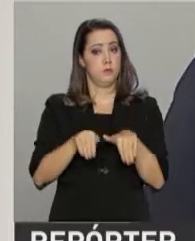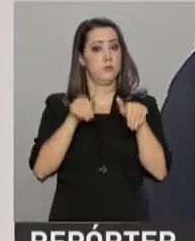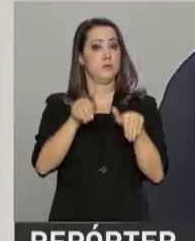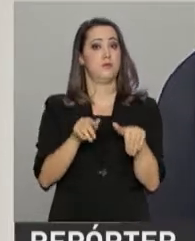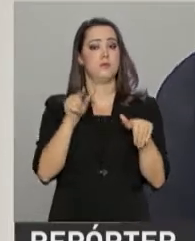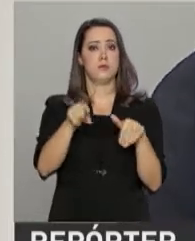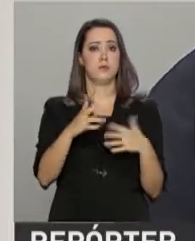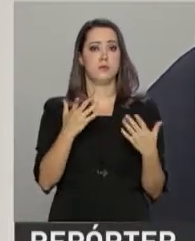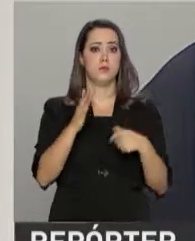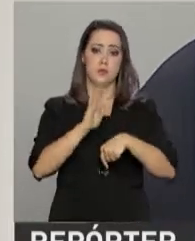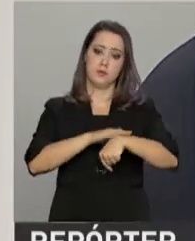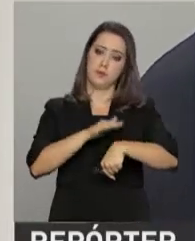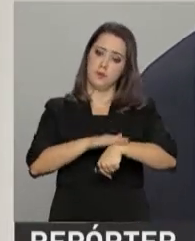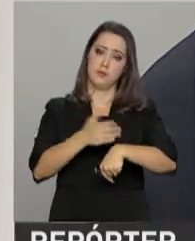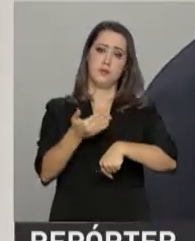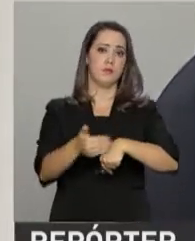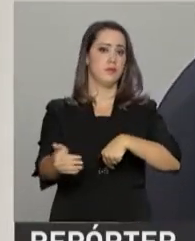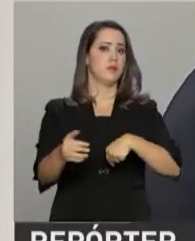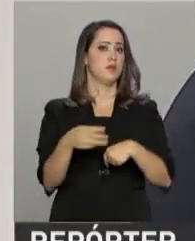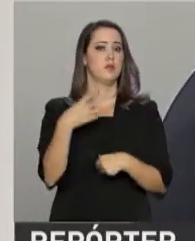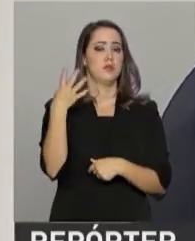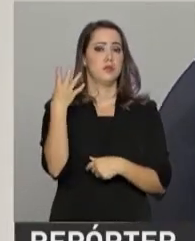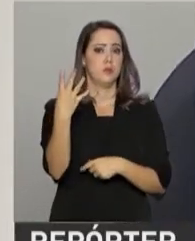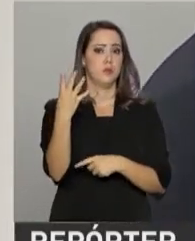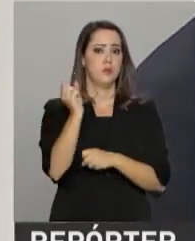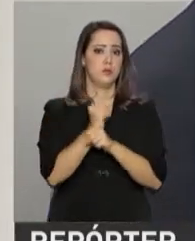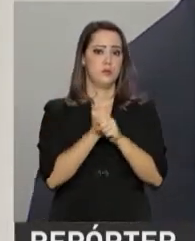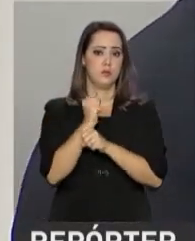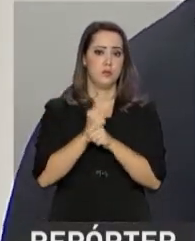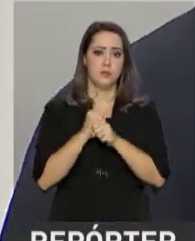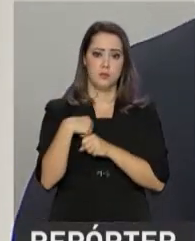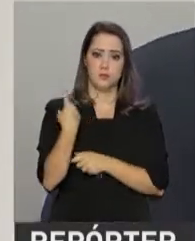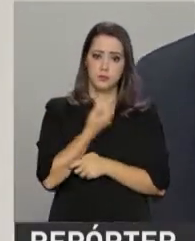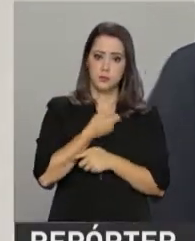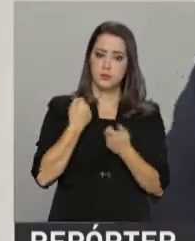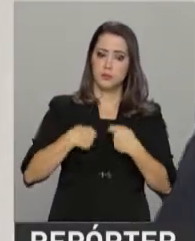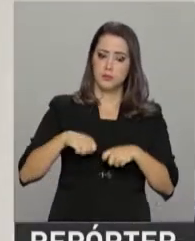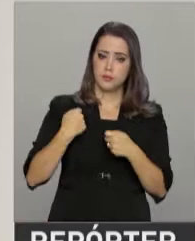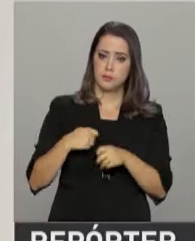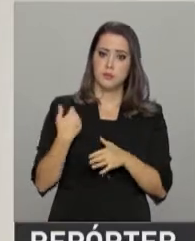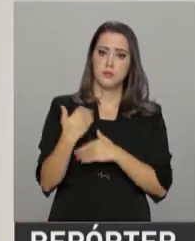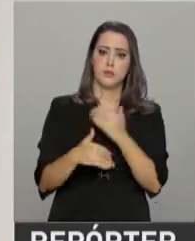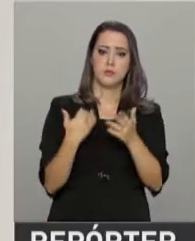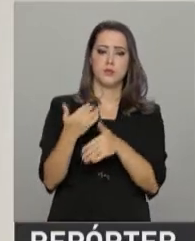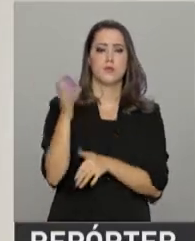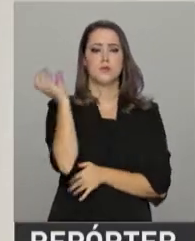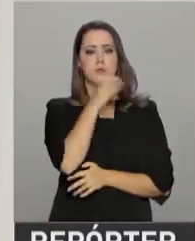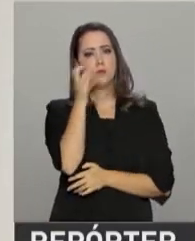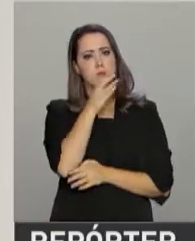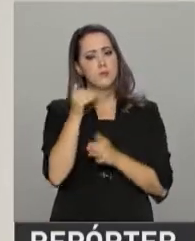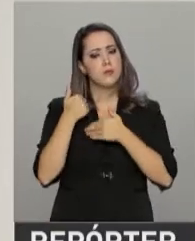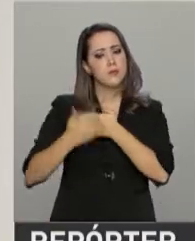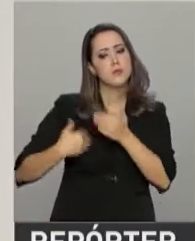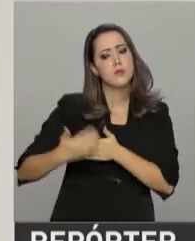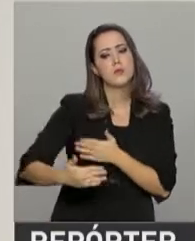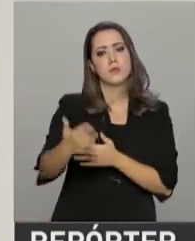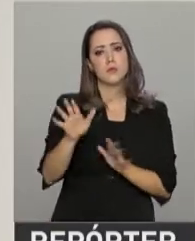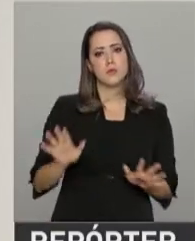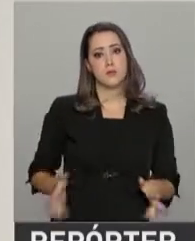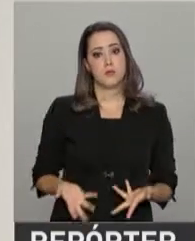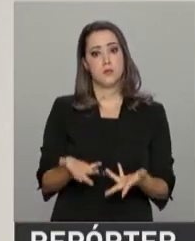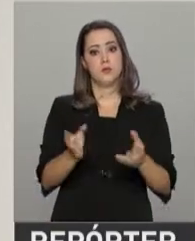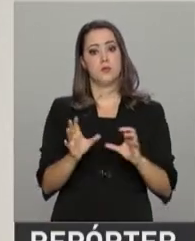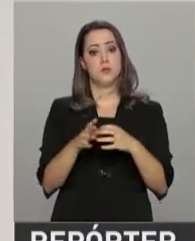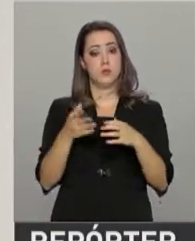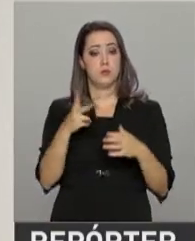esse mesmo período de apenas quatro anos a gente precisa acelerar os nossos processos estimular o setor privado